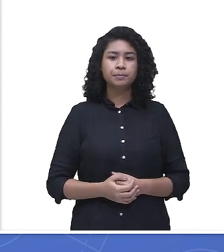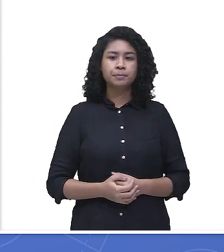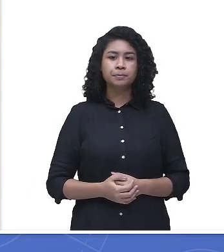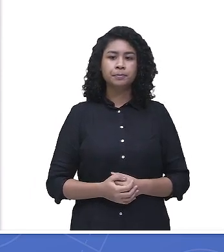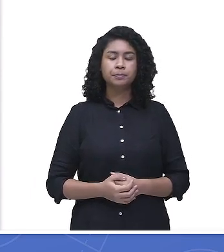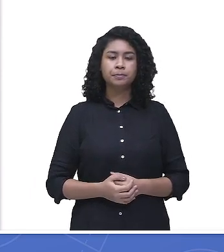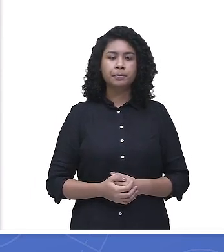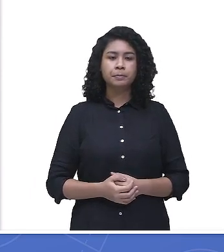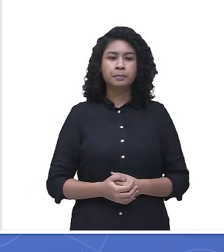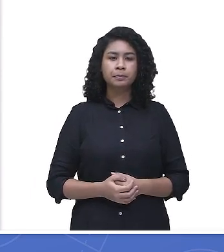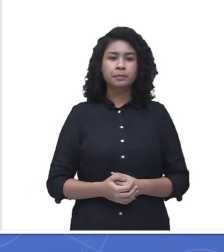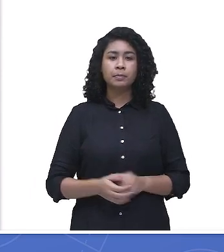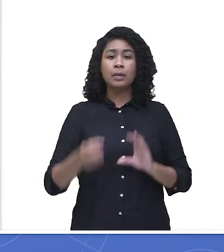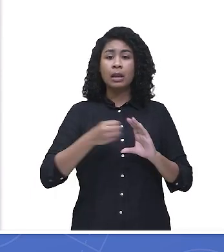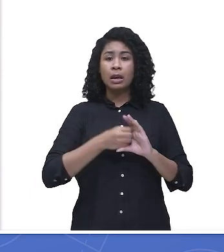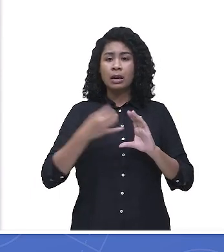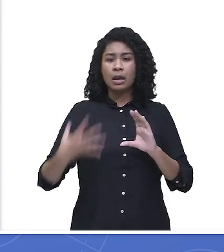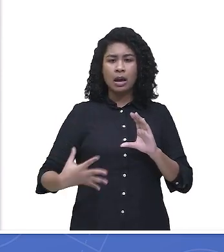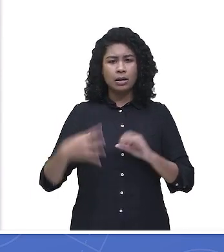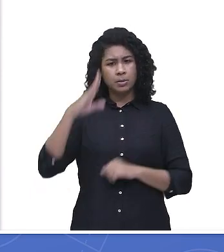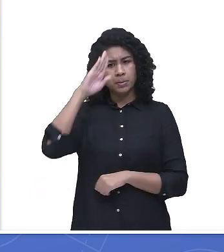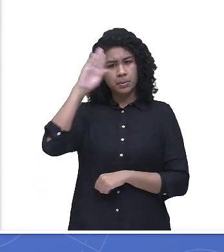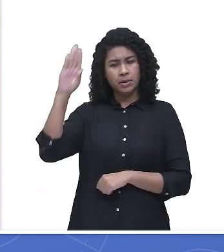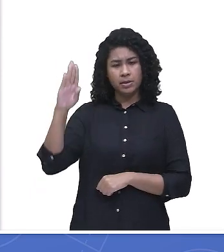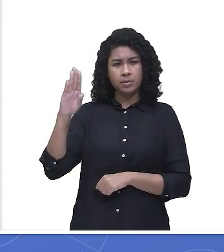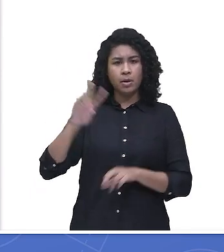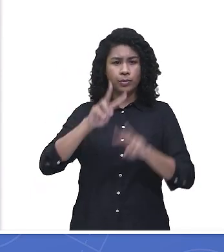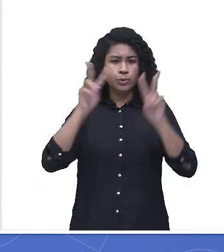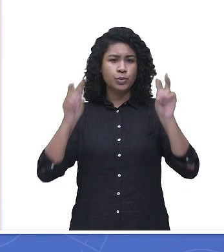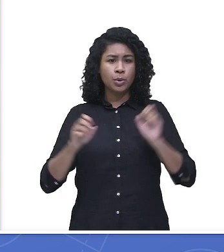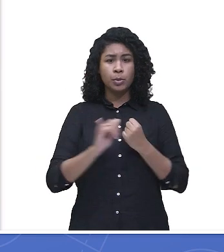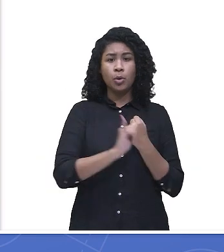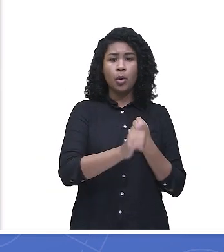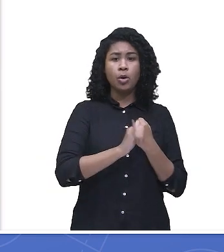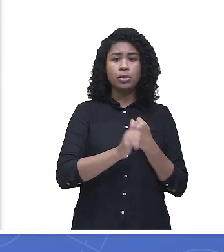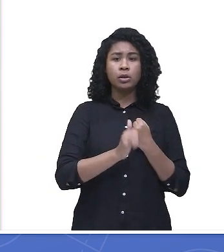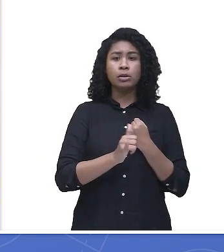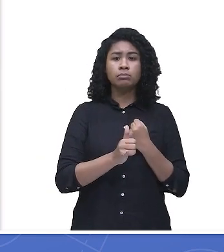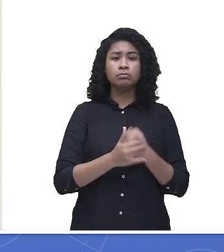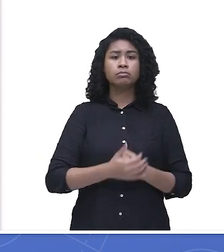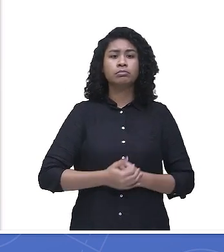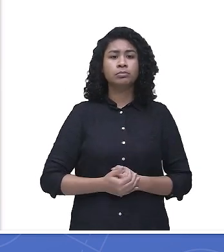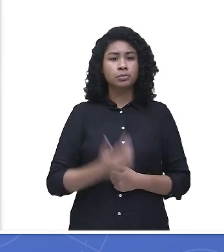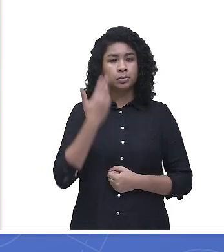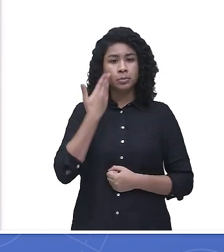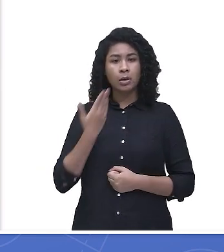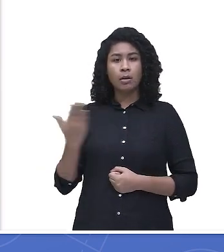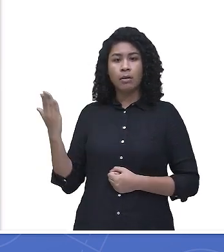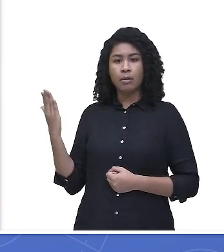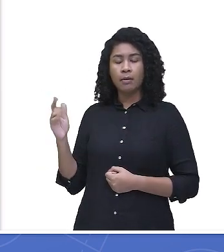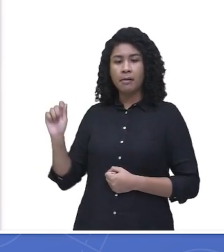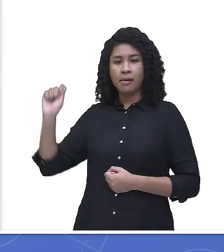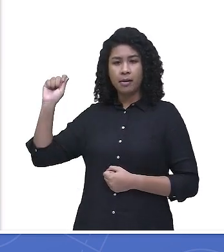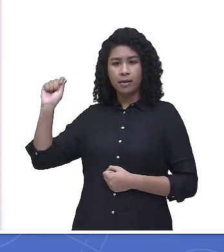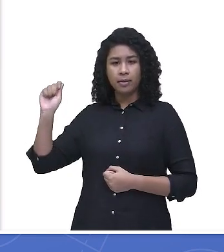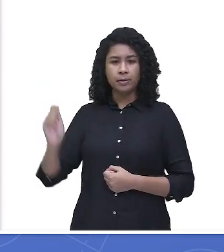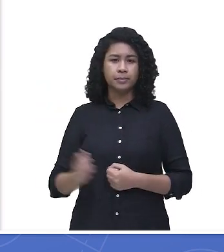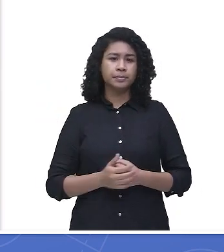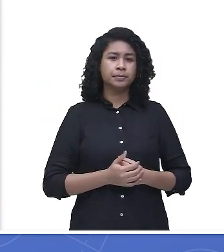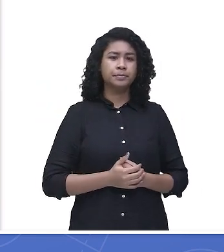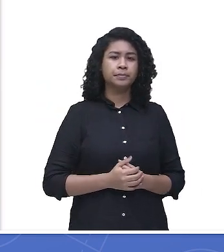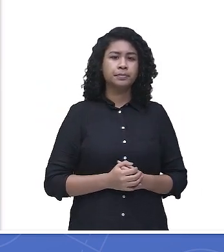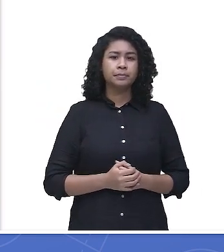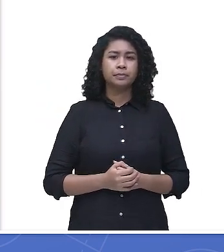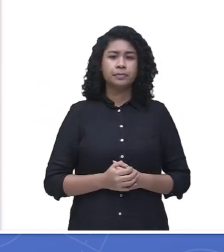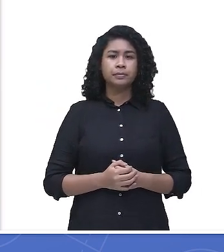a característica marcante do gênero crônica, vamos lá? Ao expressar o tema de forma abstrata, evocando